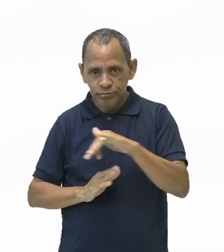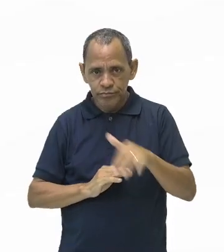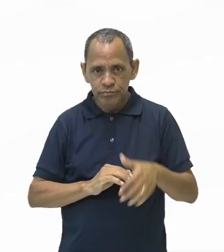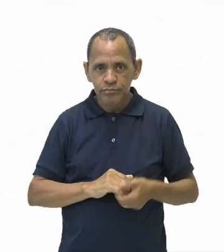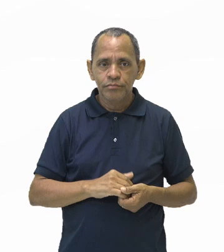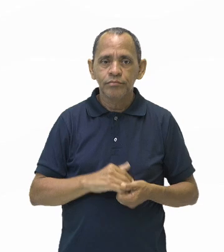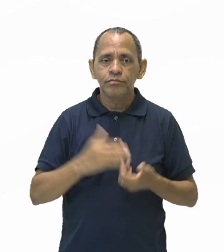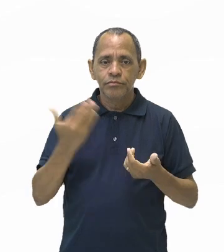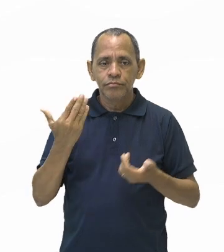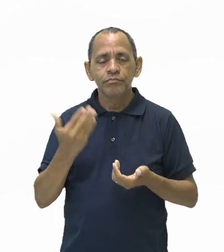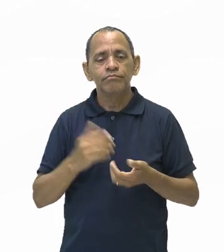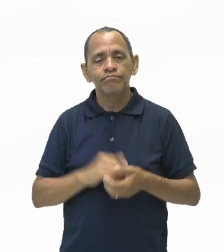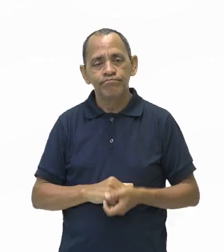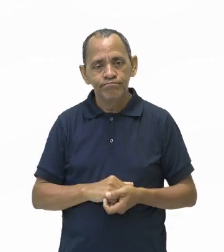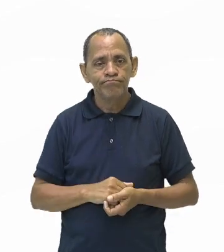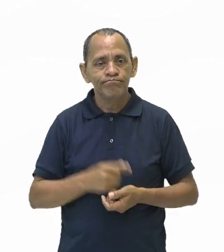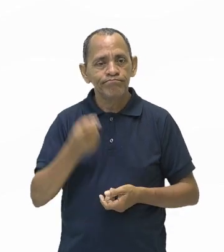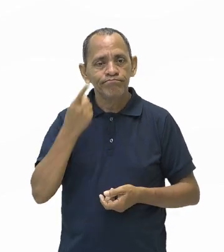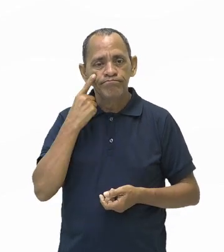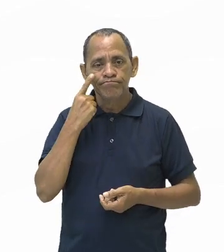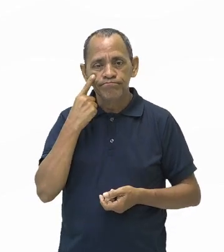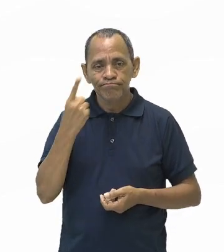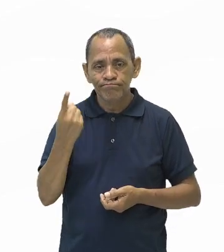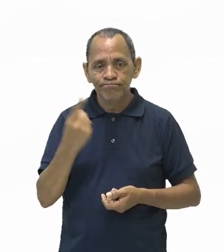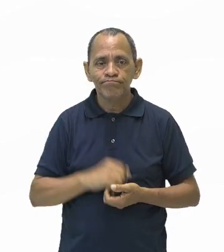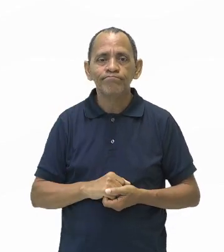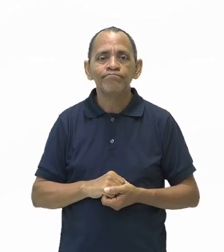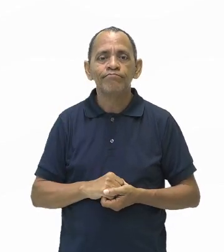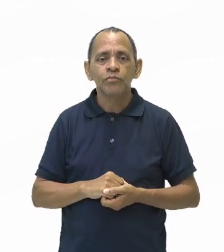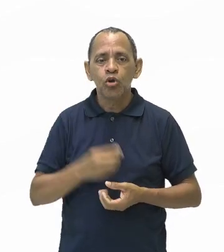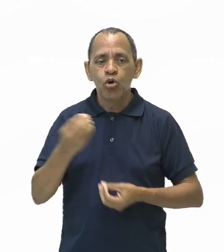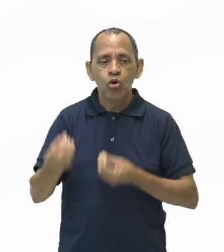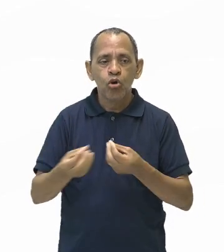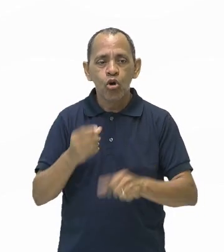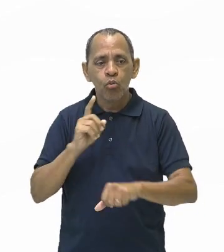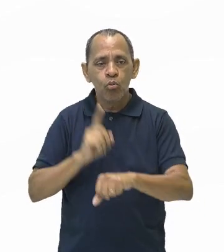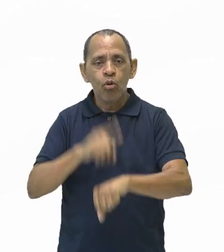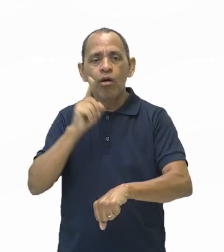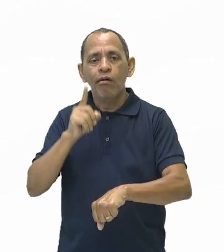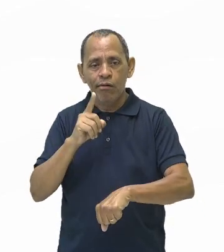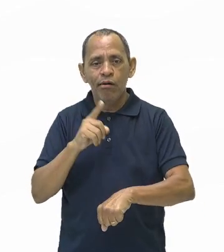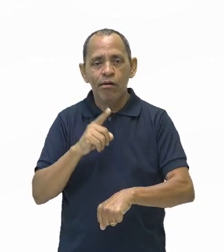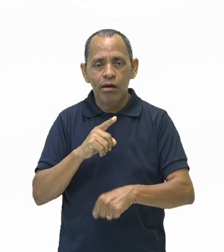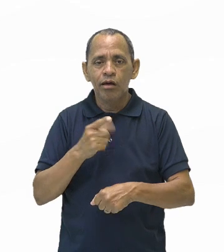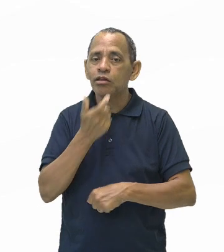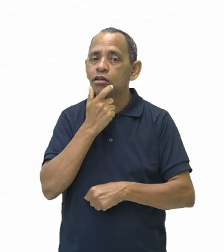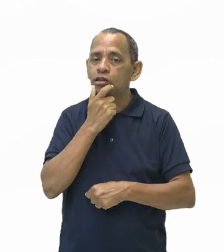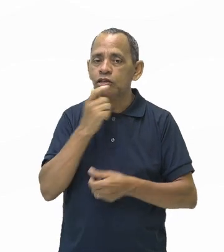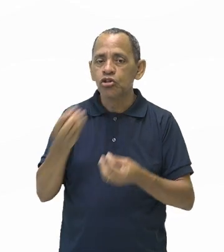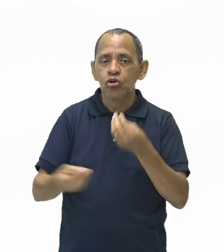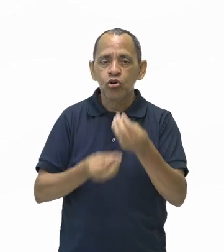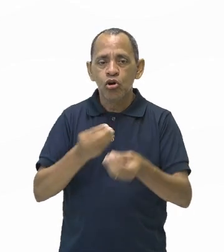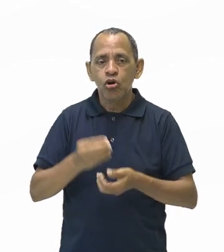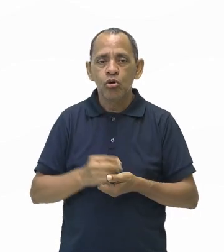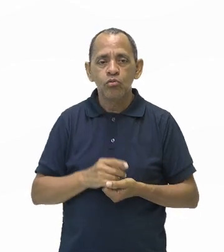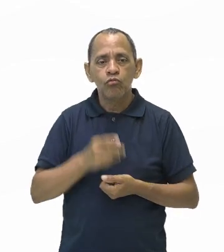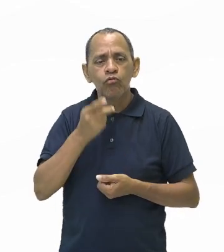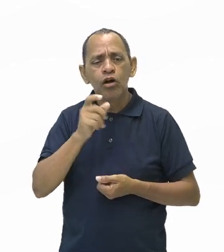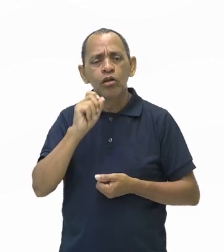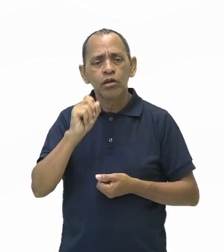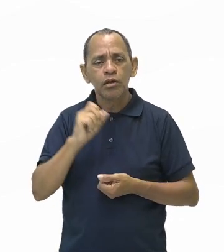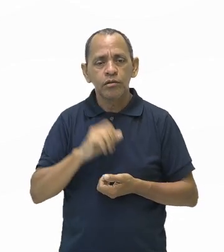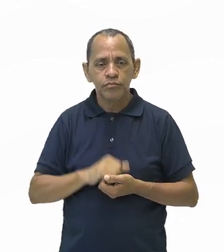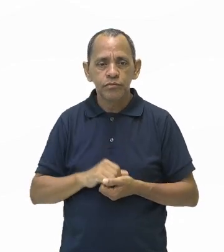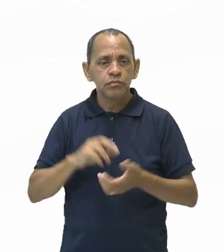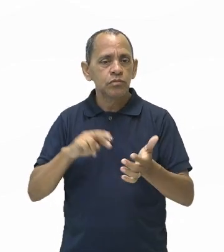Então, percebam aqui o pioneirismo inglês. E quando eu falo em pioneirismo inglês,